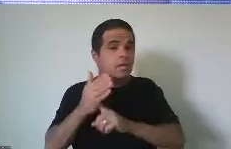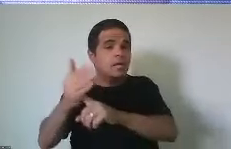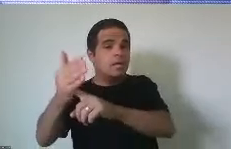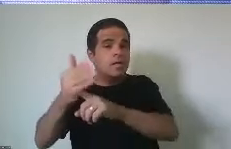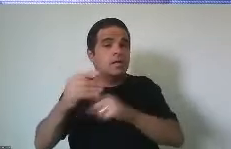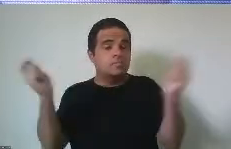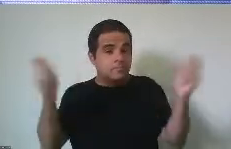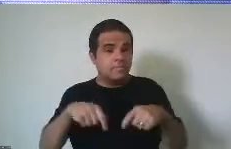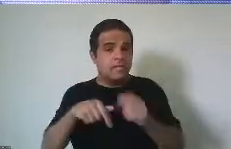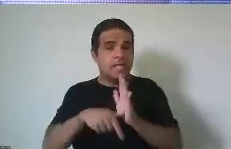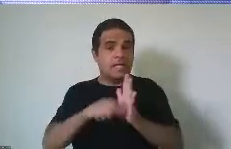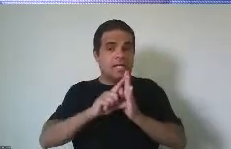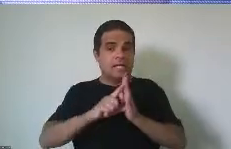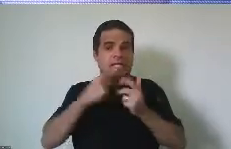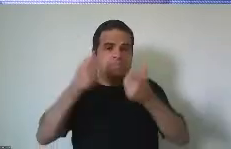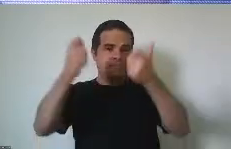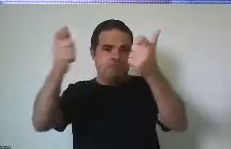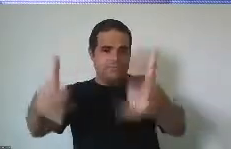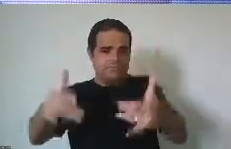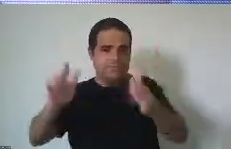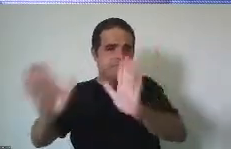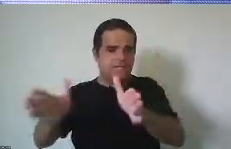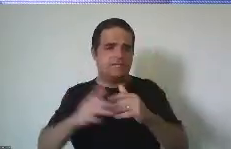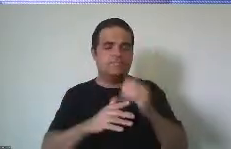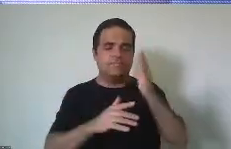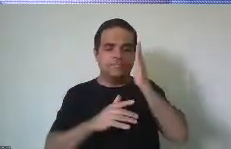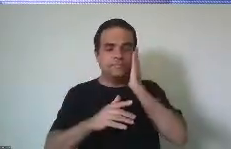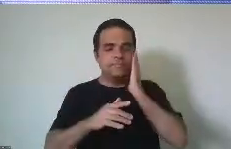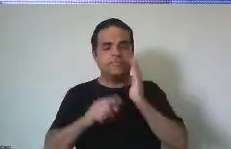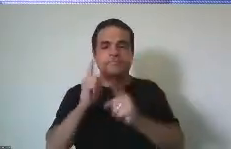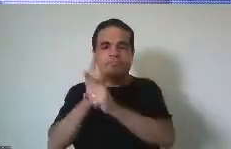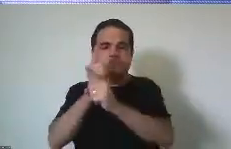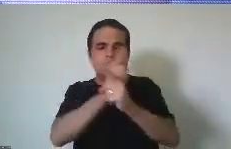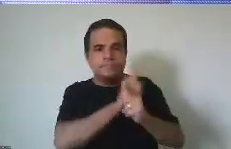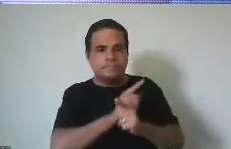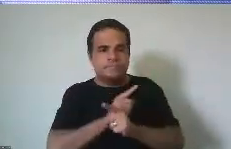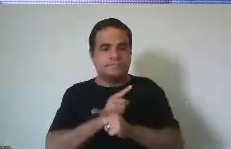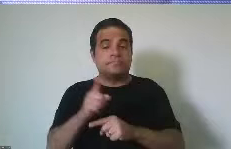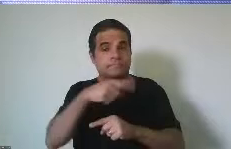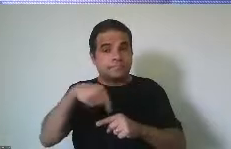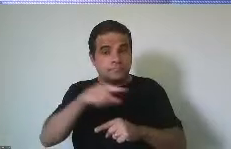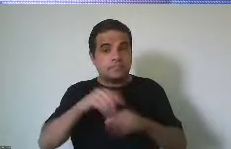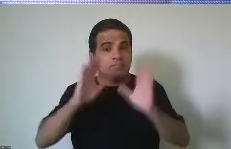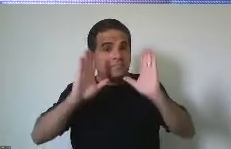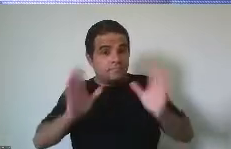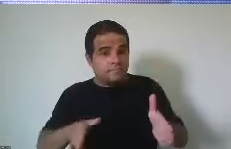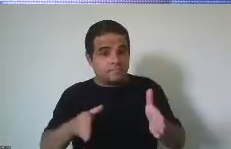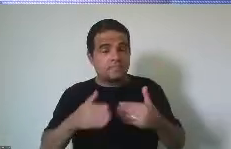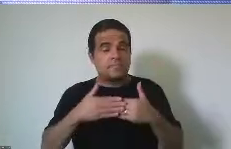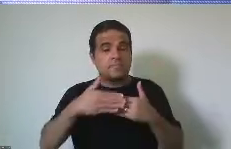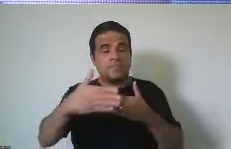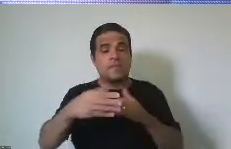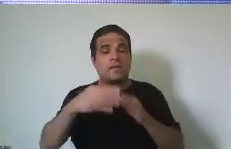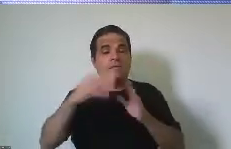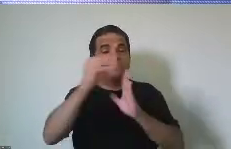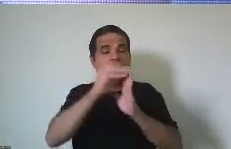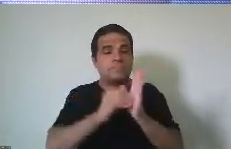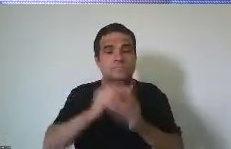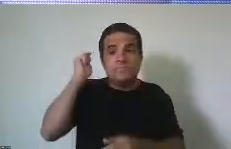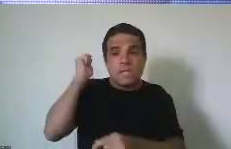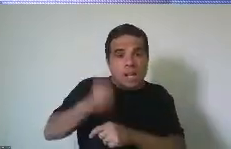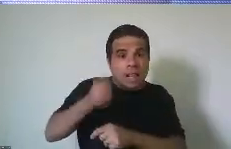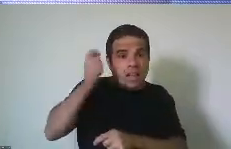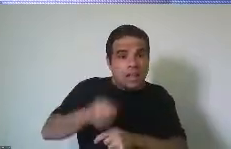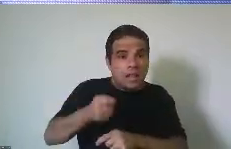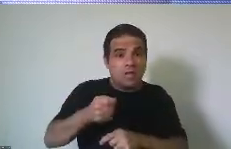a pouco aqui quando nós fazemos empreenderia e de fato agora nos leilões que ganhamos em